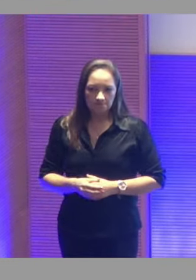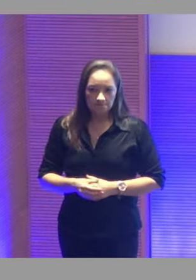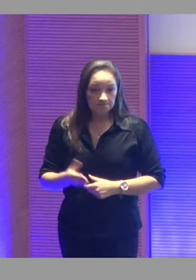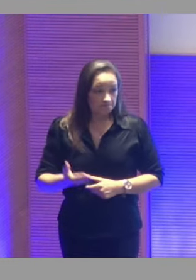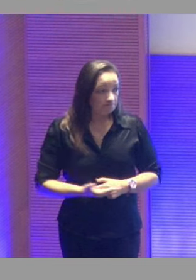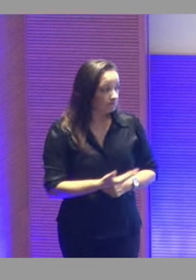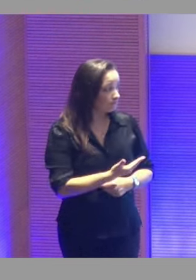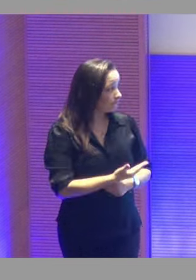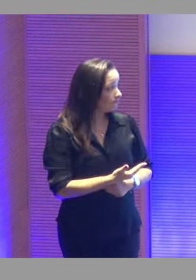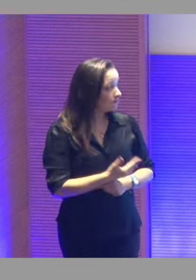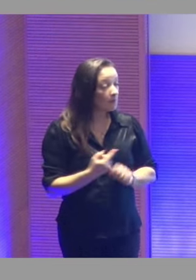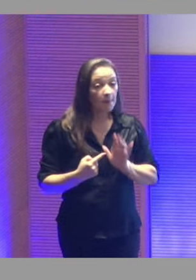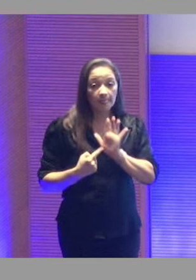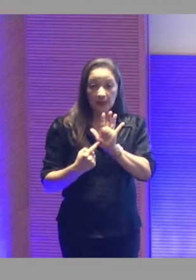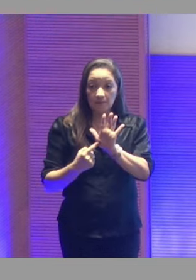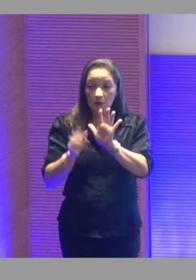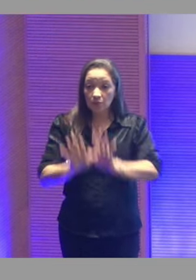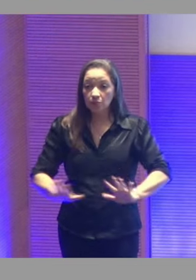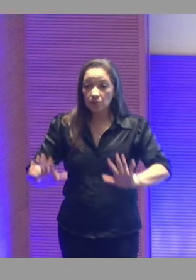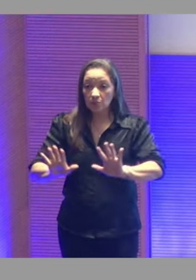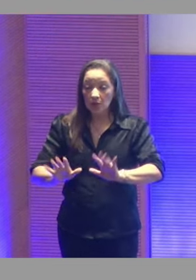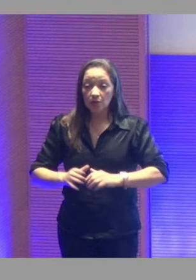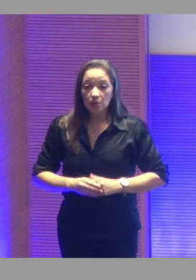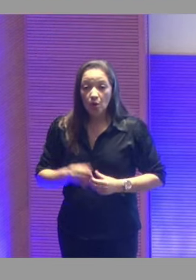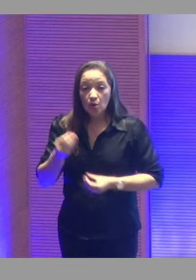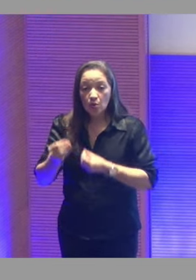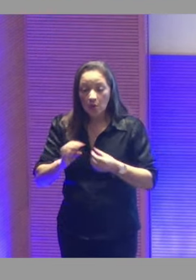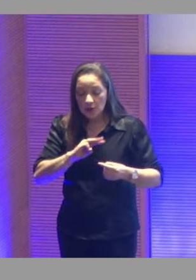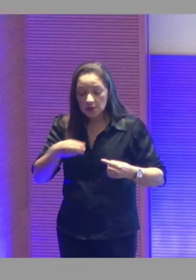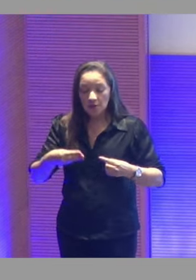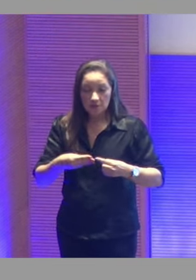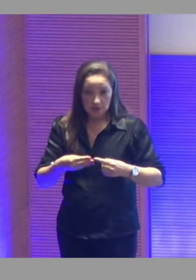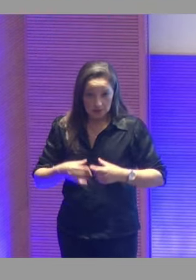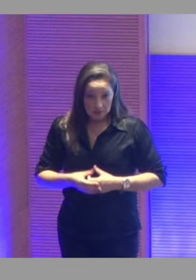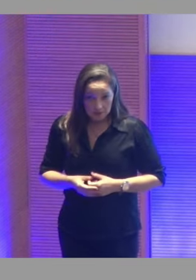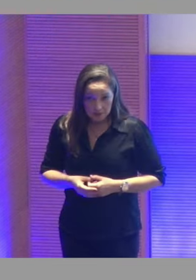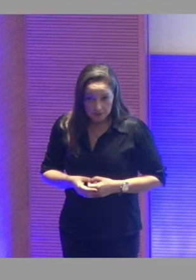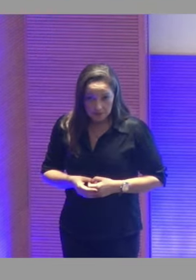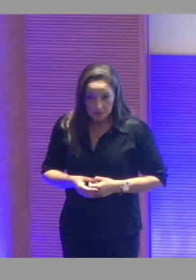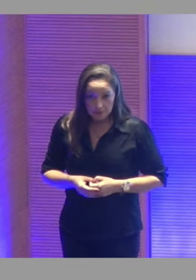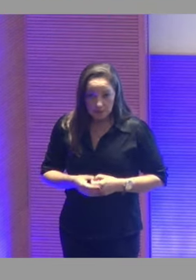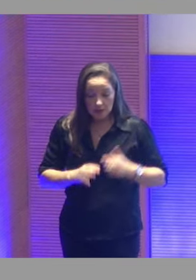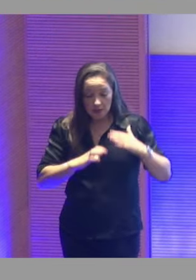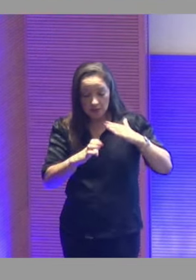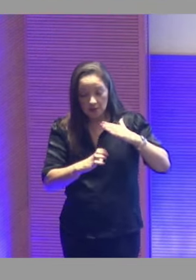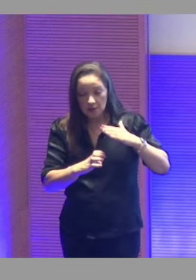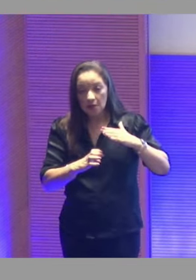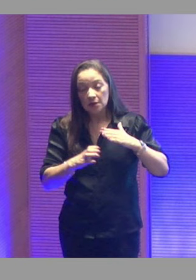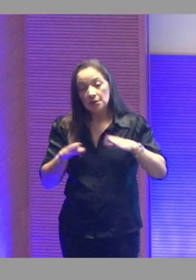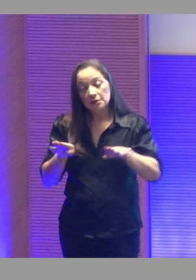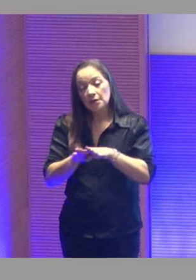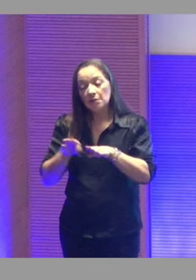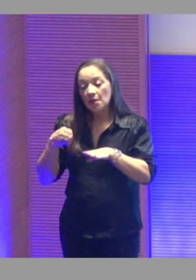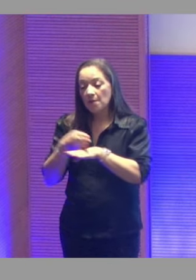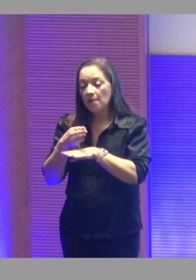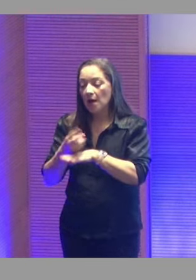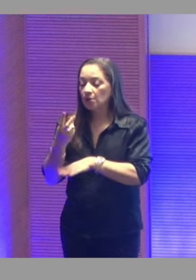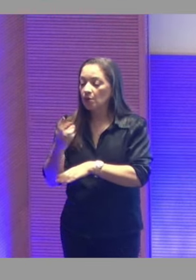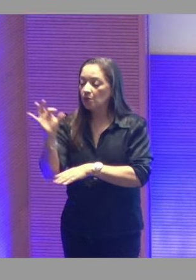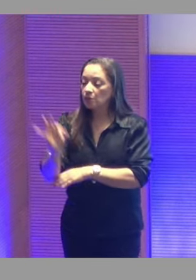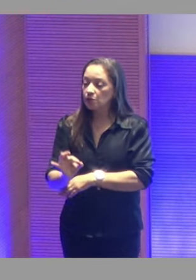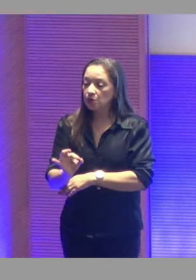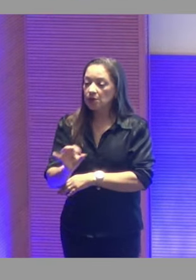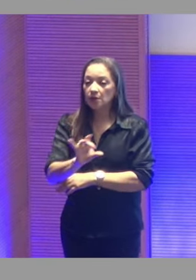para vocês um pouquinho do Horizonte temporal eh dessas metas net zero das organizações membro a gente vê aqui 2% das